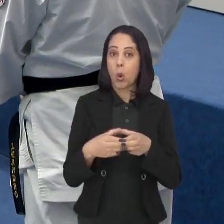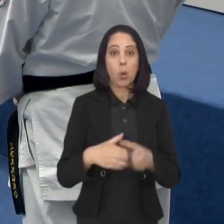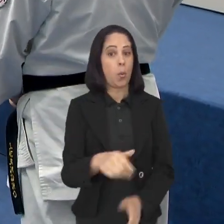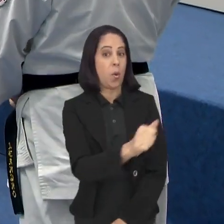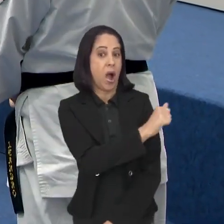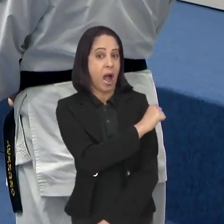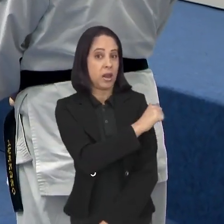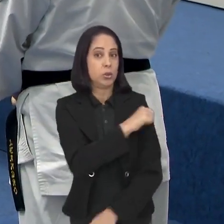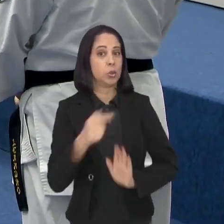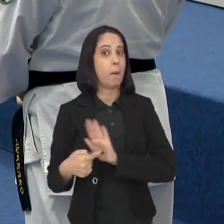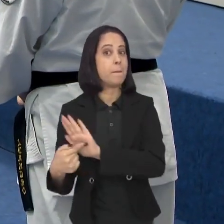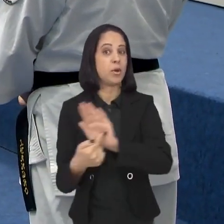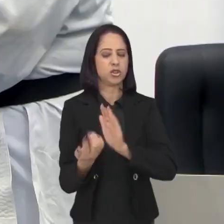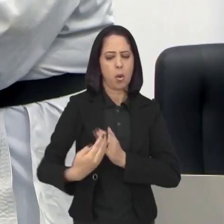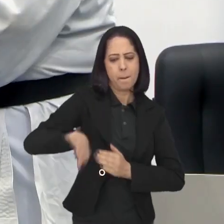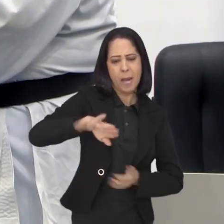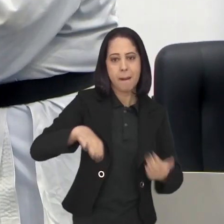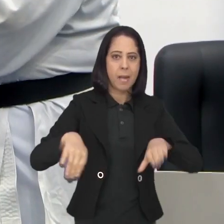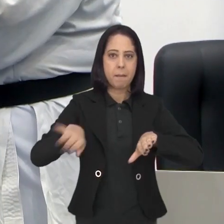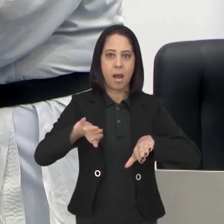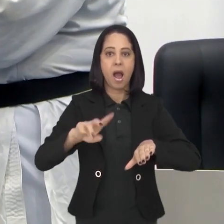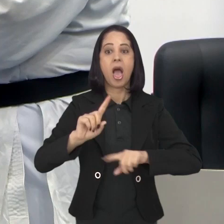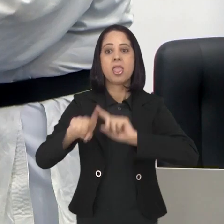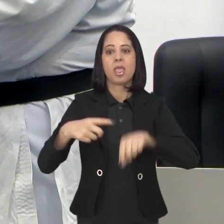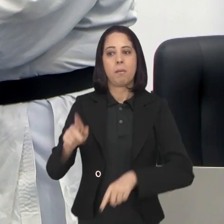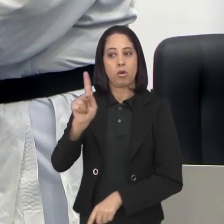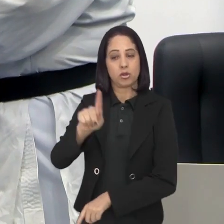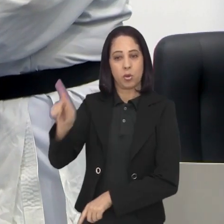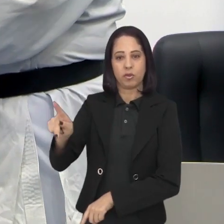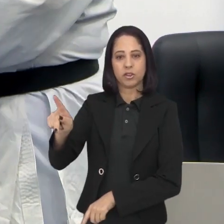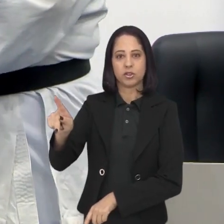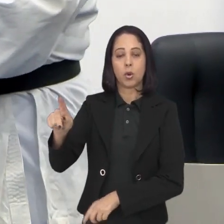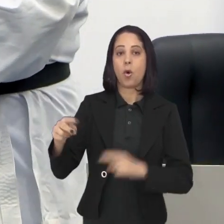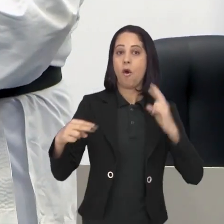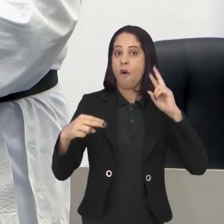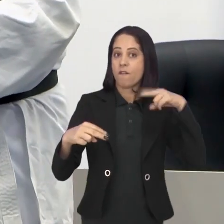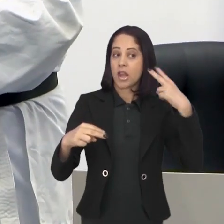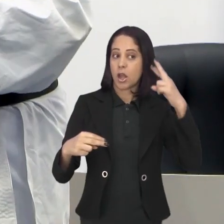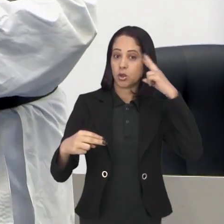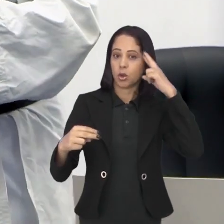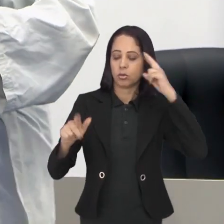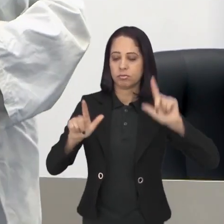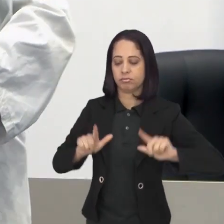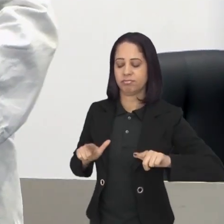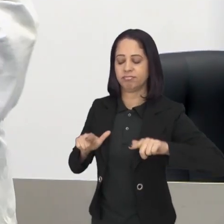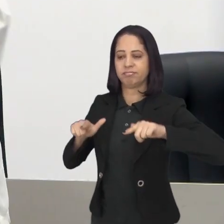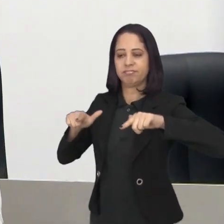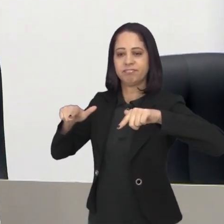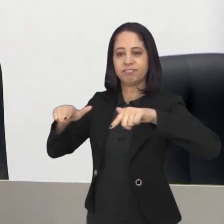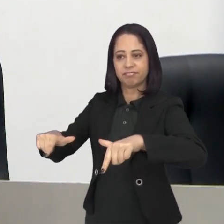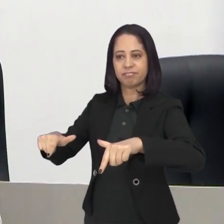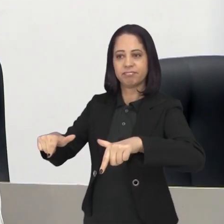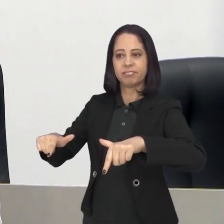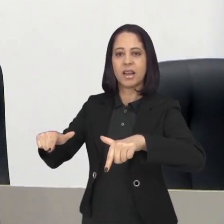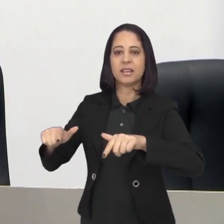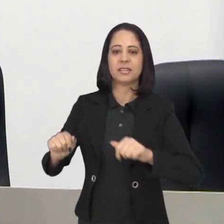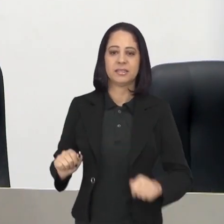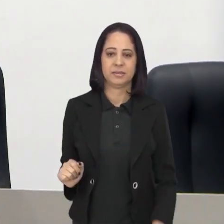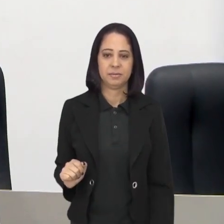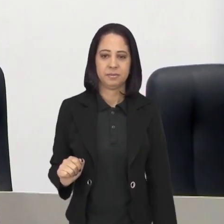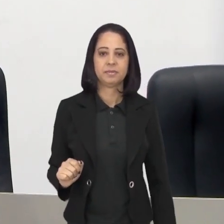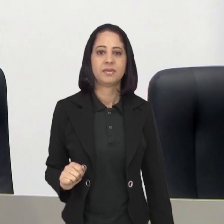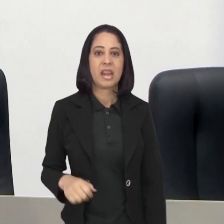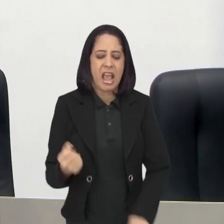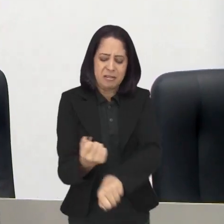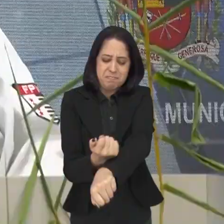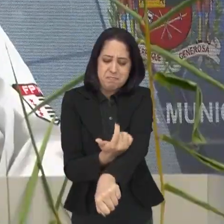de jovens alunos no plenário, o mestre Felipe dos Santos recebeu das mãos do vereador Rogério da Cazem o título de